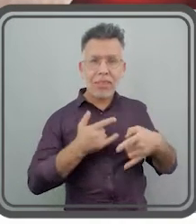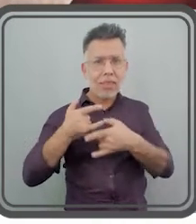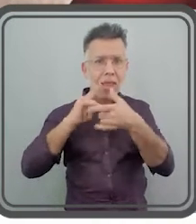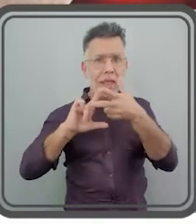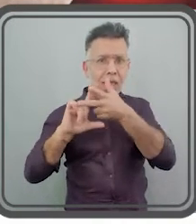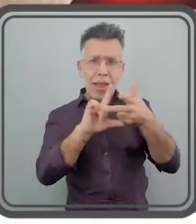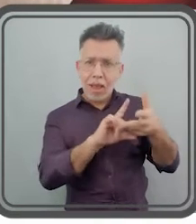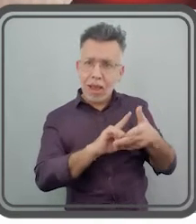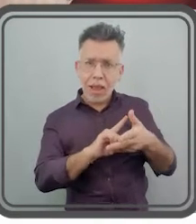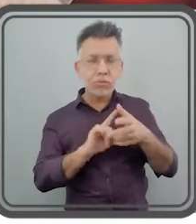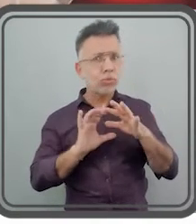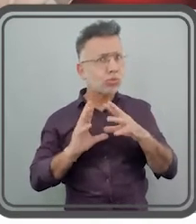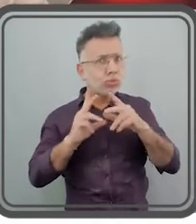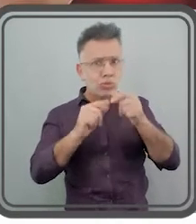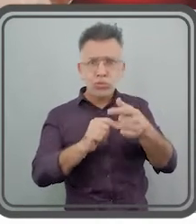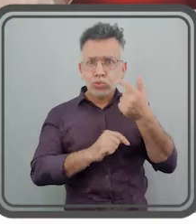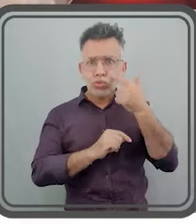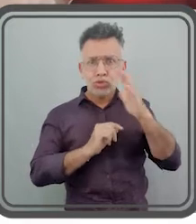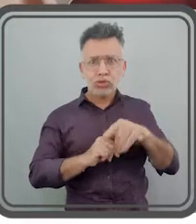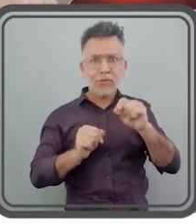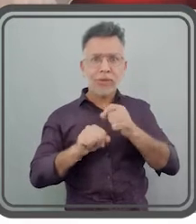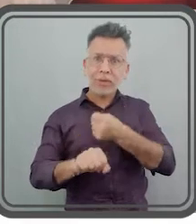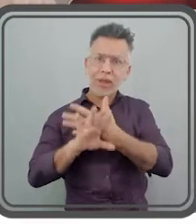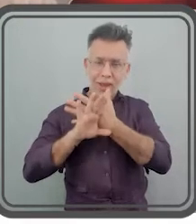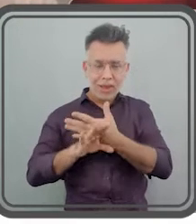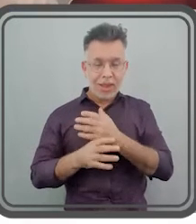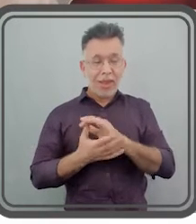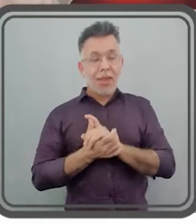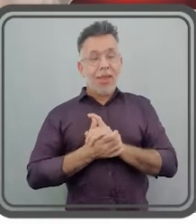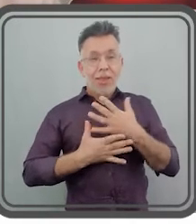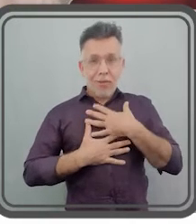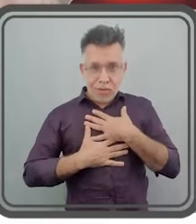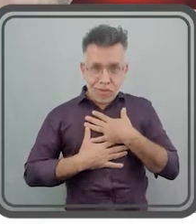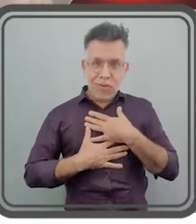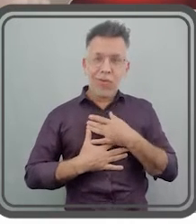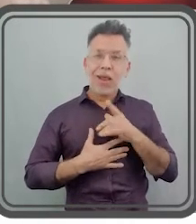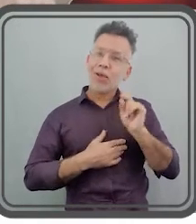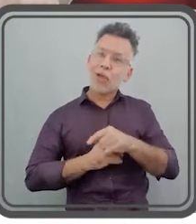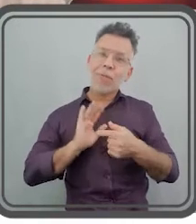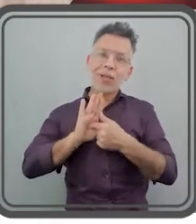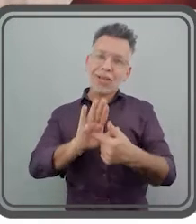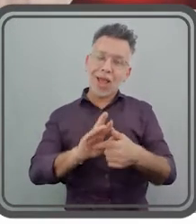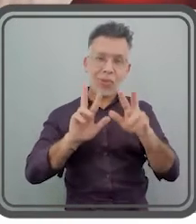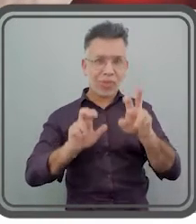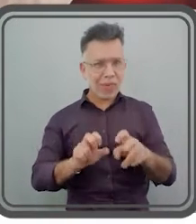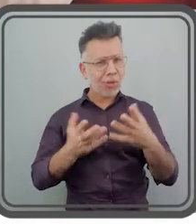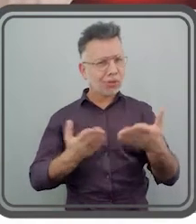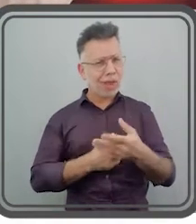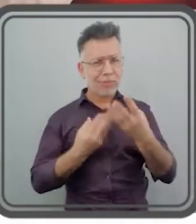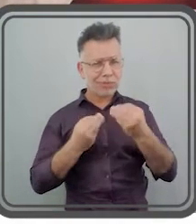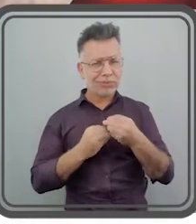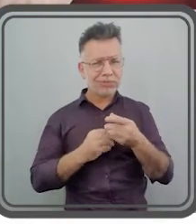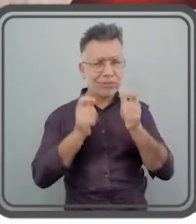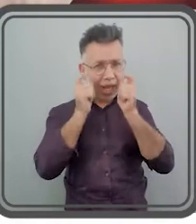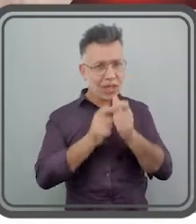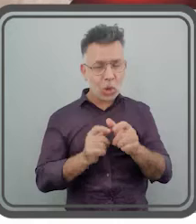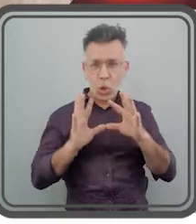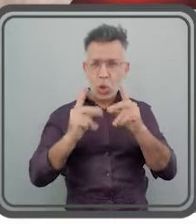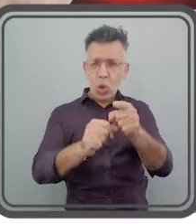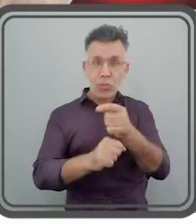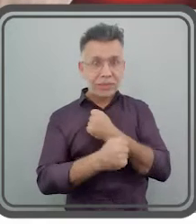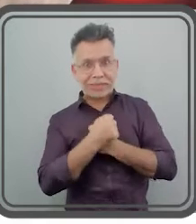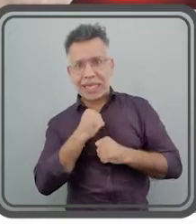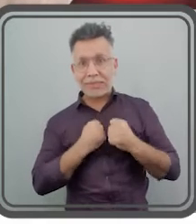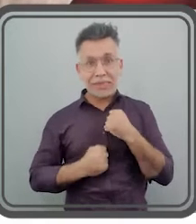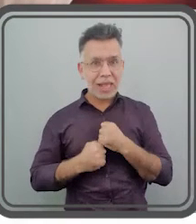ideia estudo que a gente já trouxe para cá sem mais deixa eu apresentar para vocês o temor de que é muito interessante deve tá